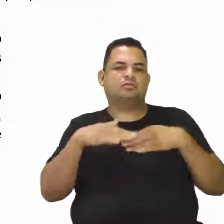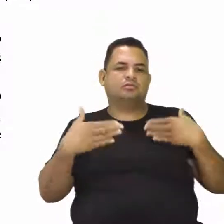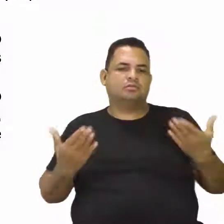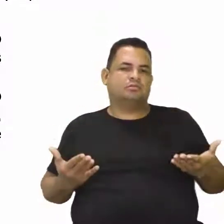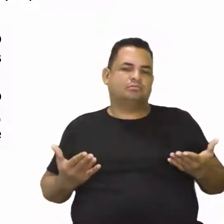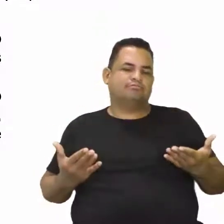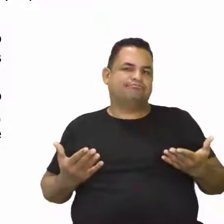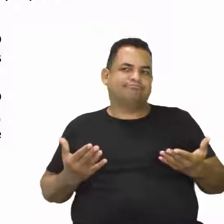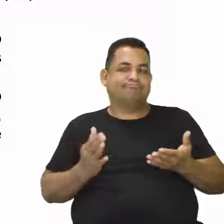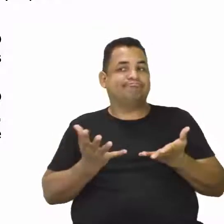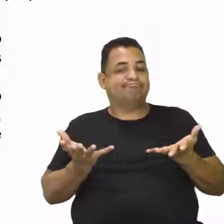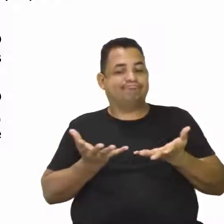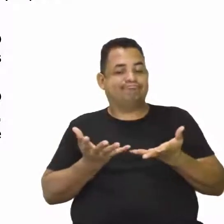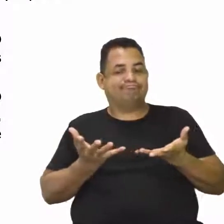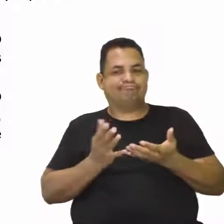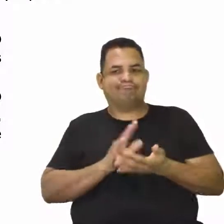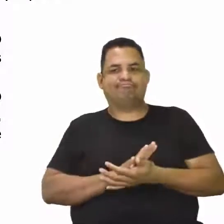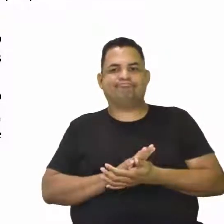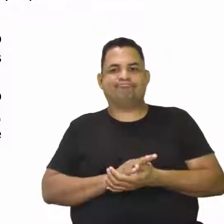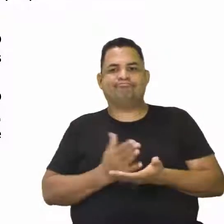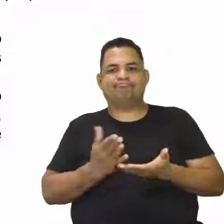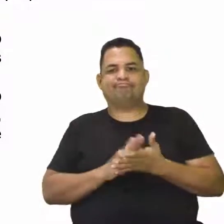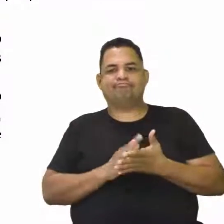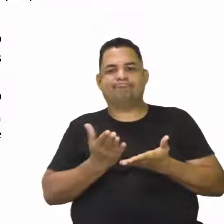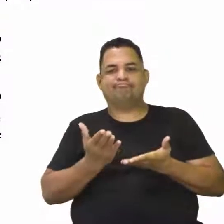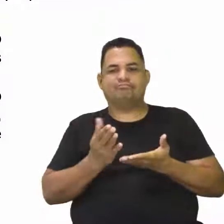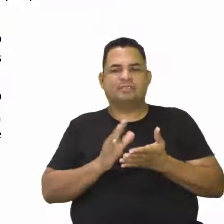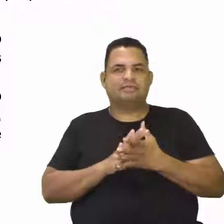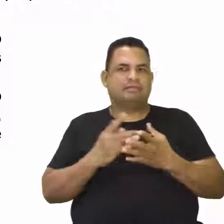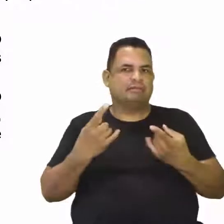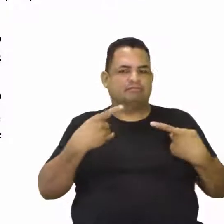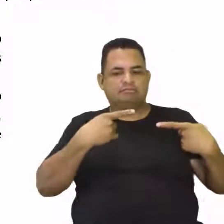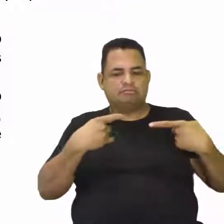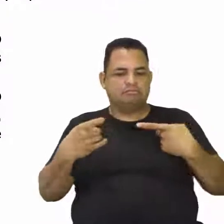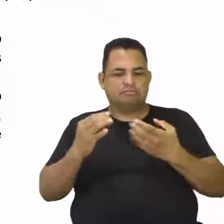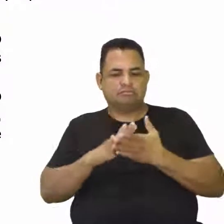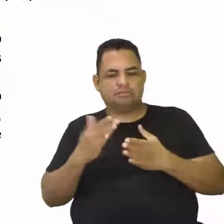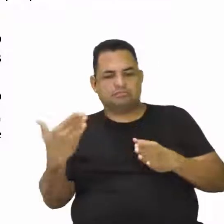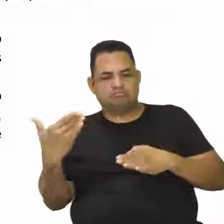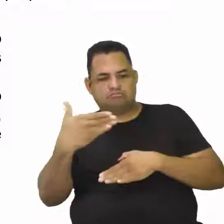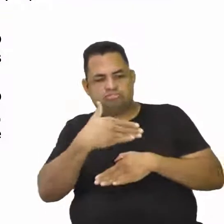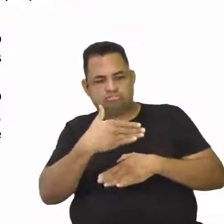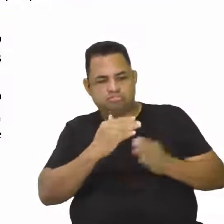Hoje, infelizmente, Estados Unidos e México vivem ali naquela guerra de entra no